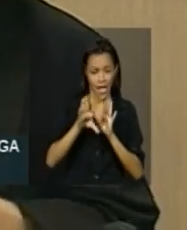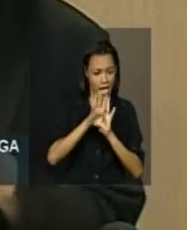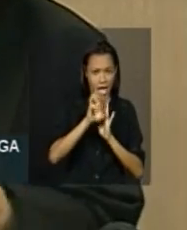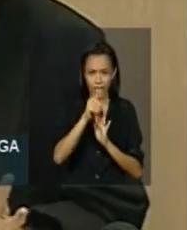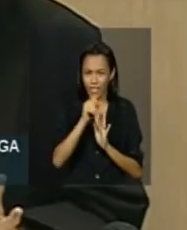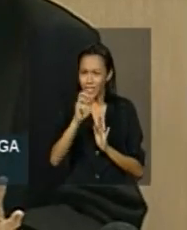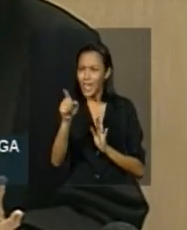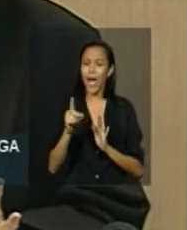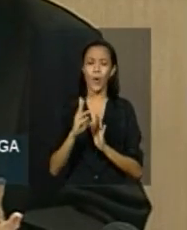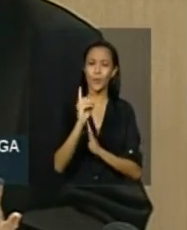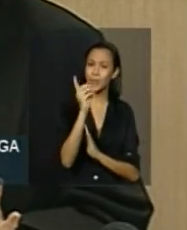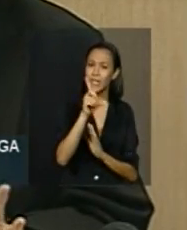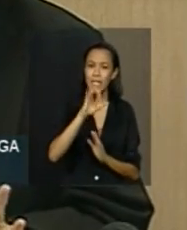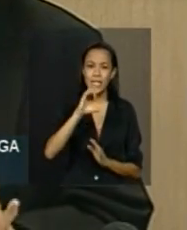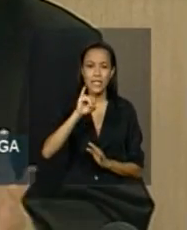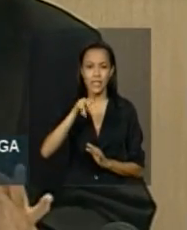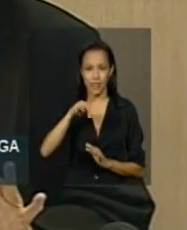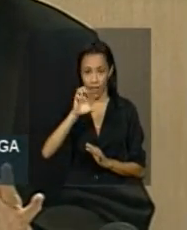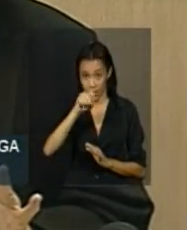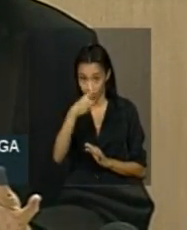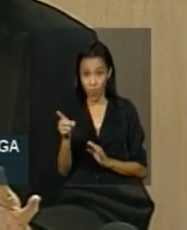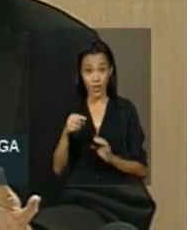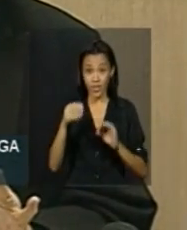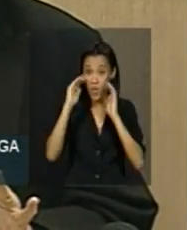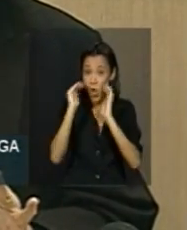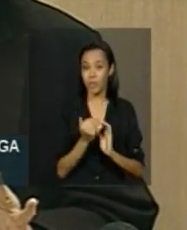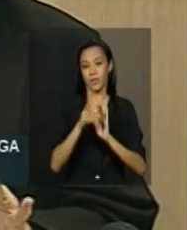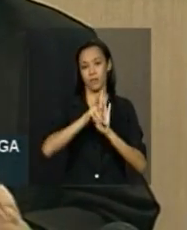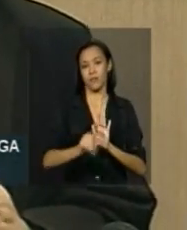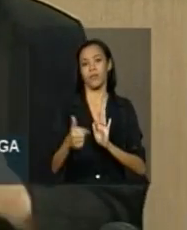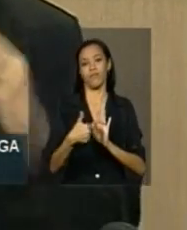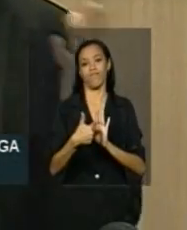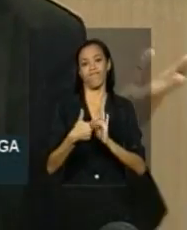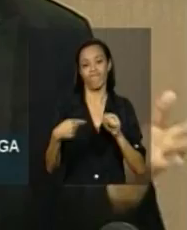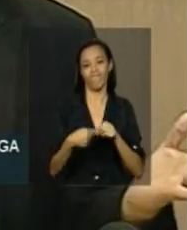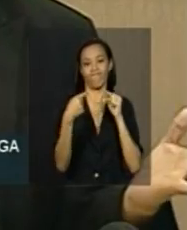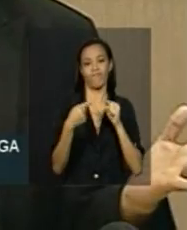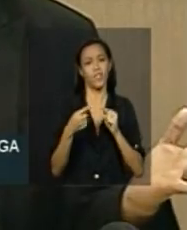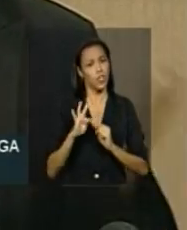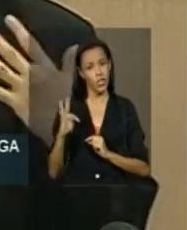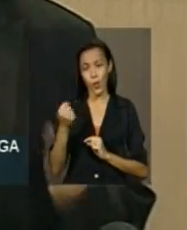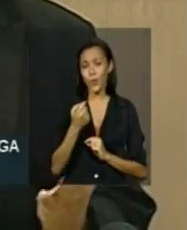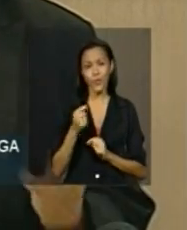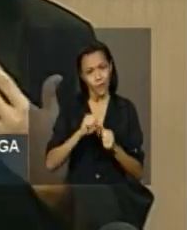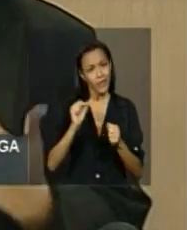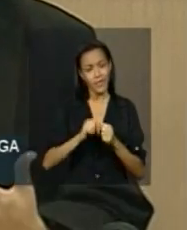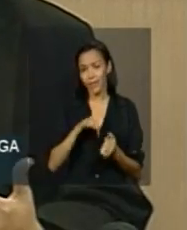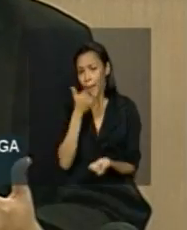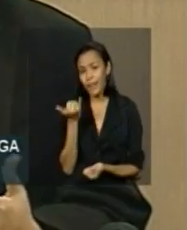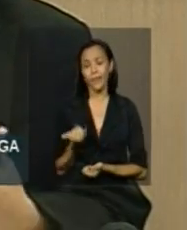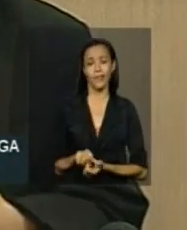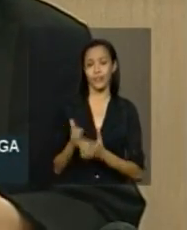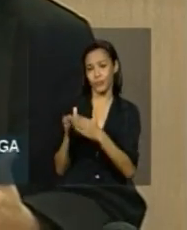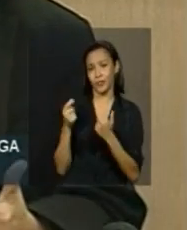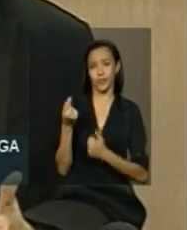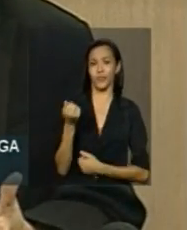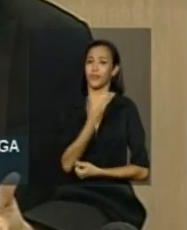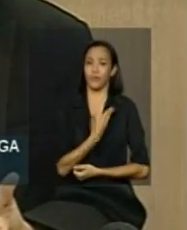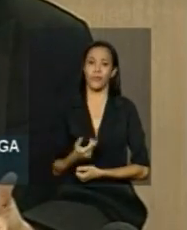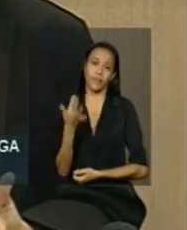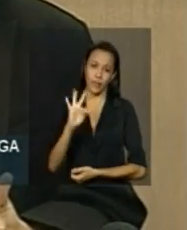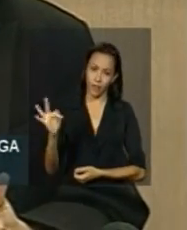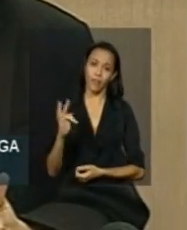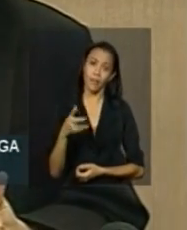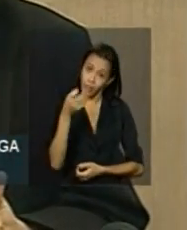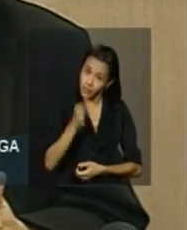licitando tudo direitinho como tem que ser como a lei Manda fazer né e outros estão fazendo independente da União o que é correto o que a gente quer que todos